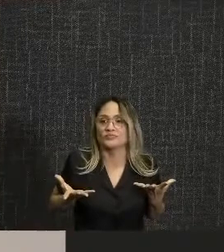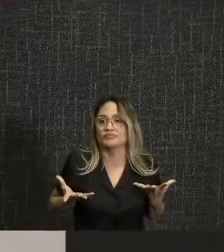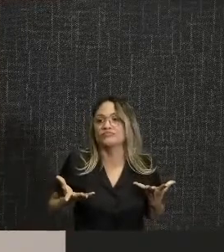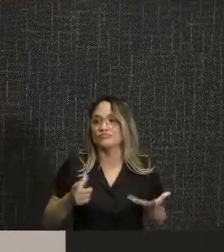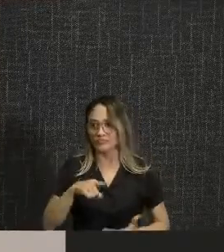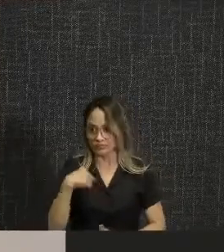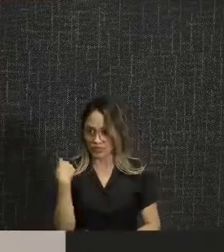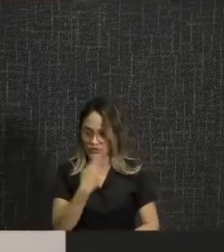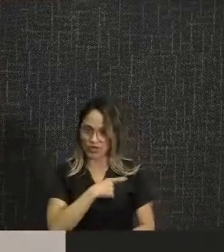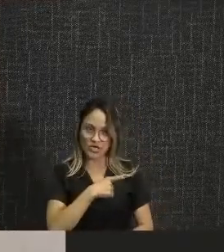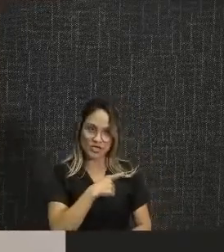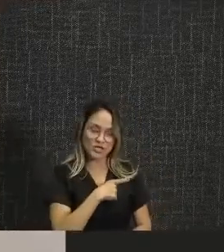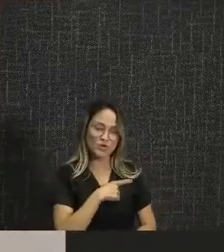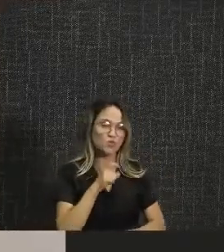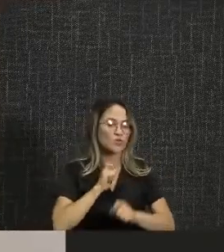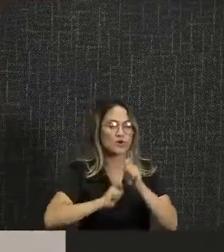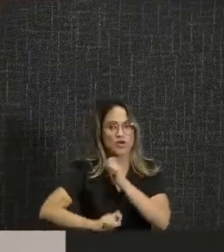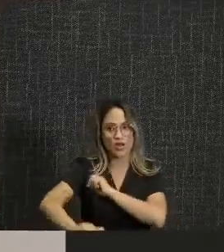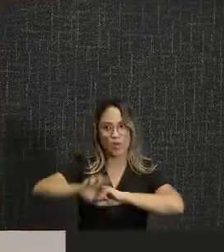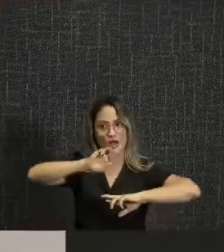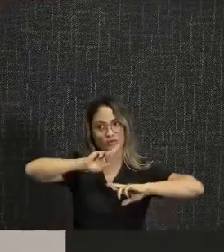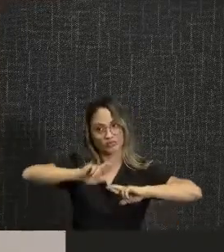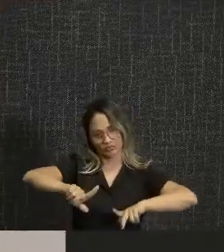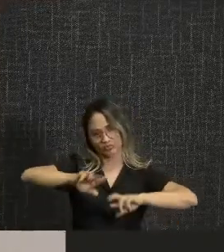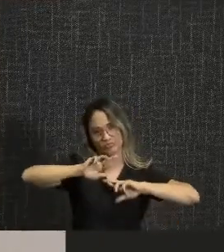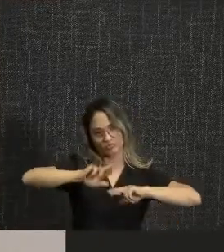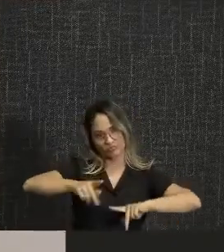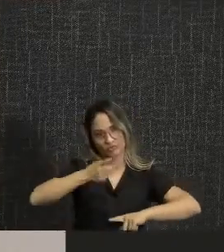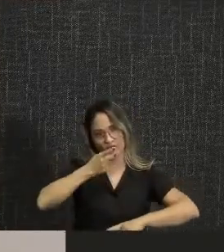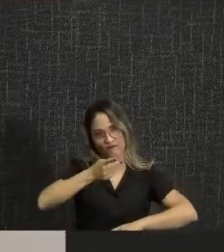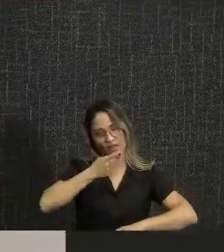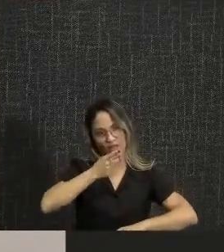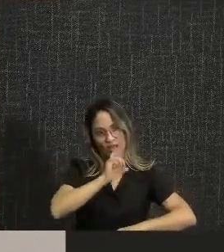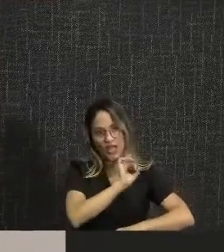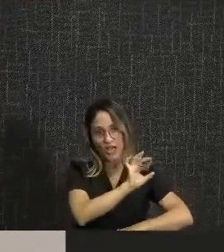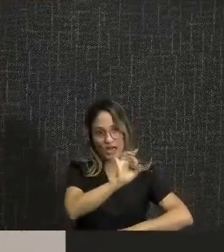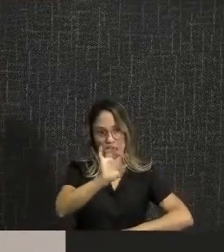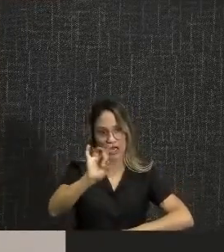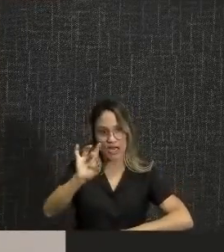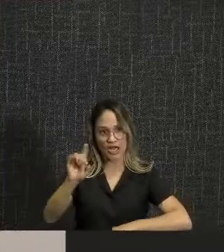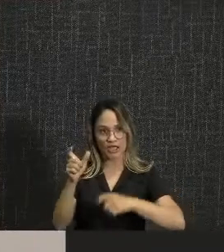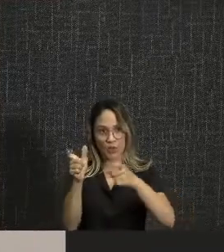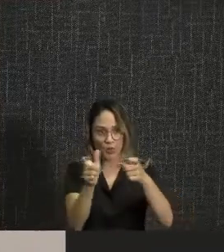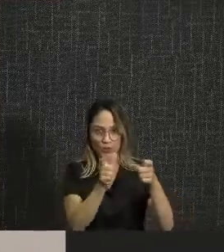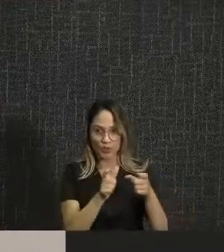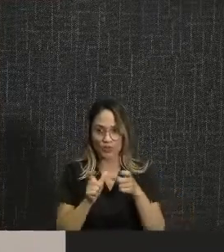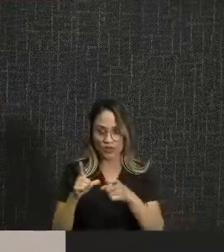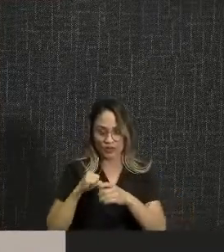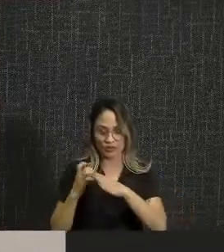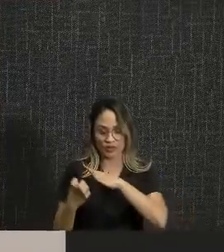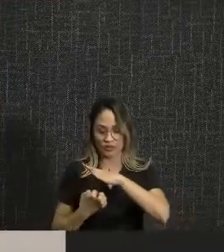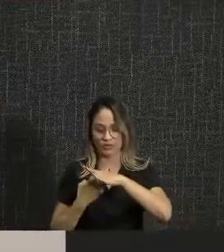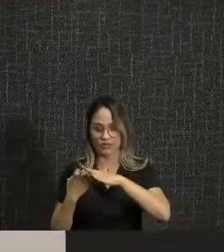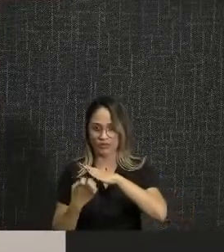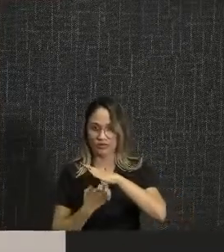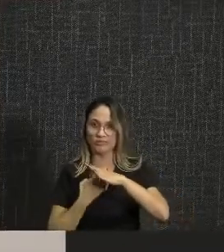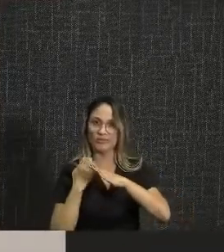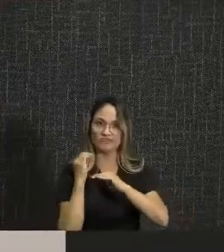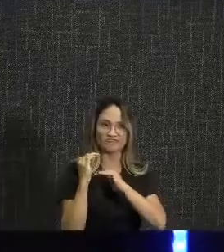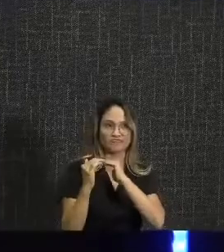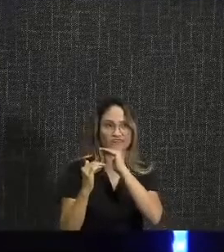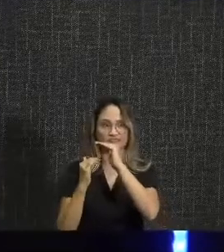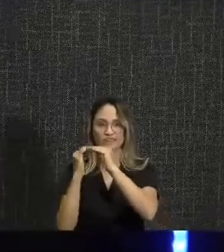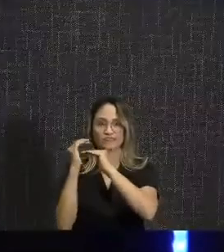pode, essa diferença que eu mencionei, em cada mercado você ter umas empresas muito produtivas e